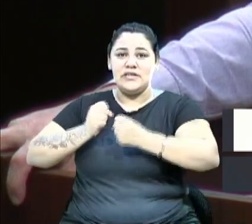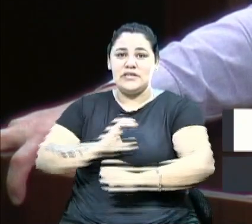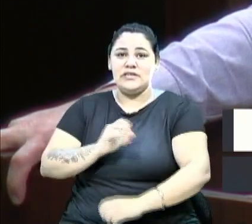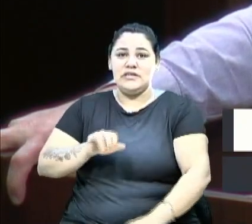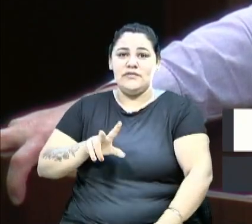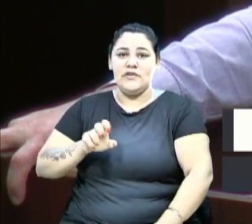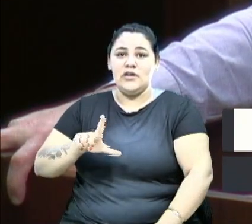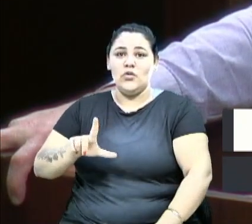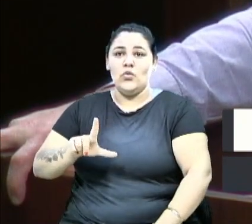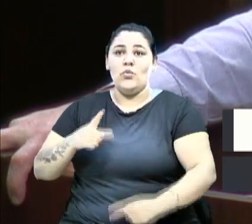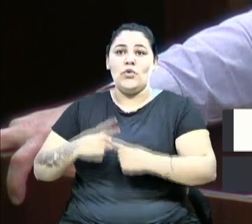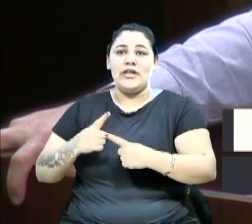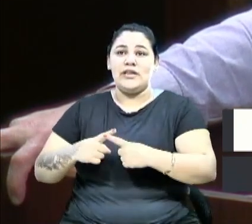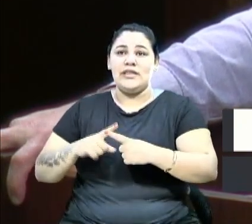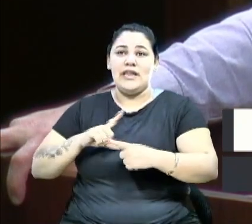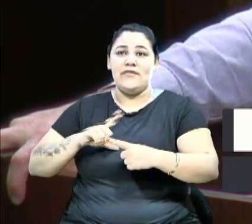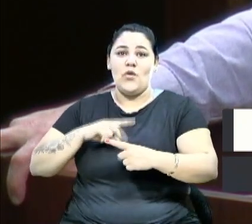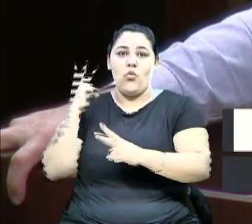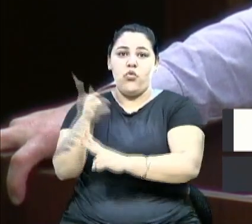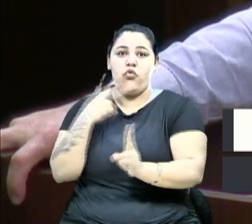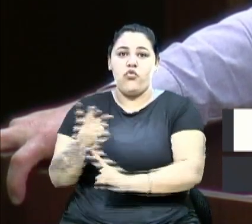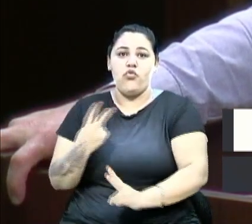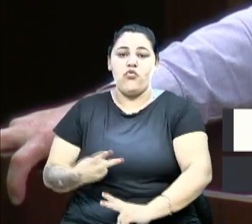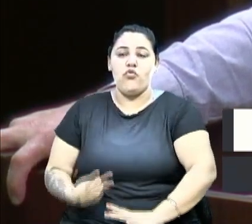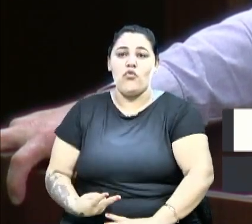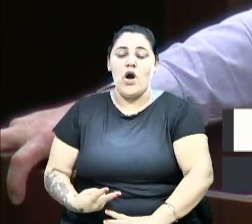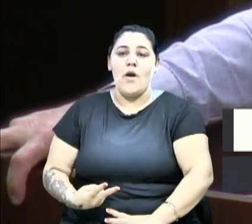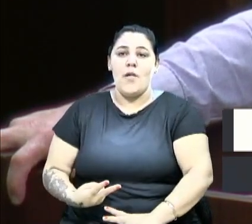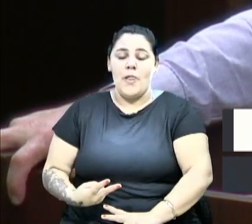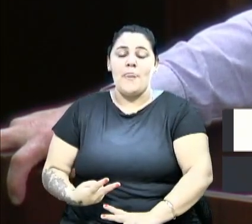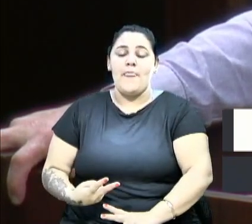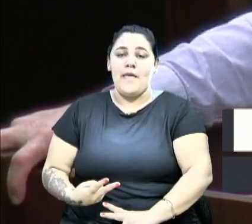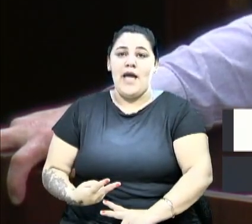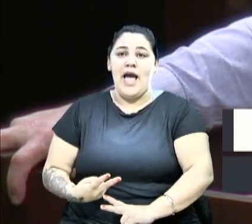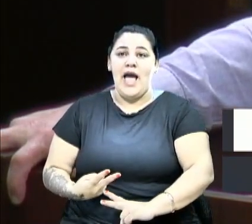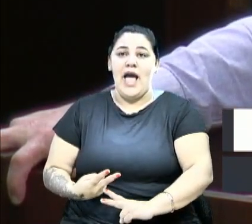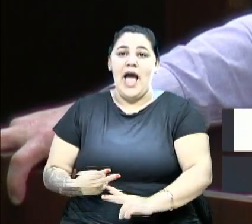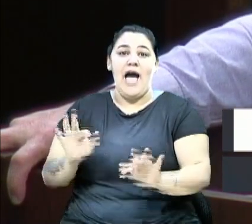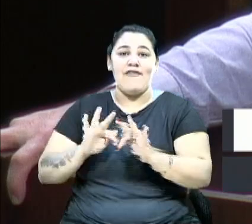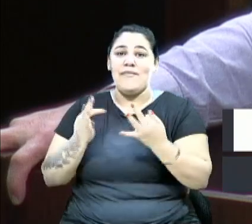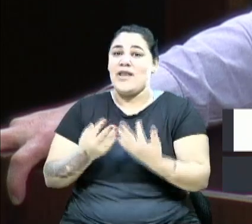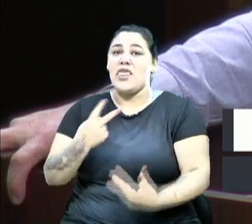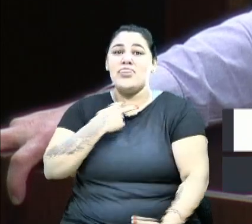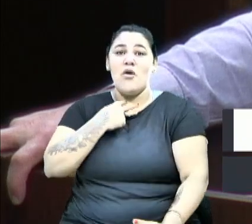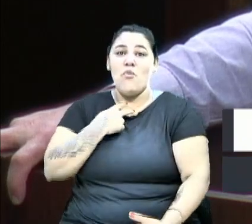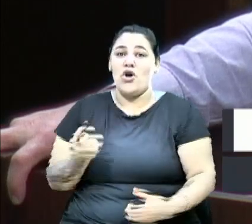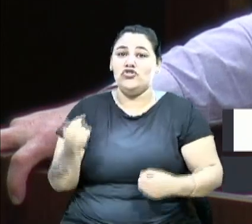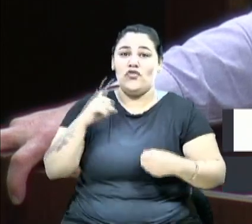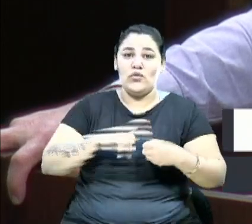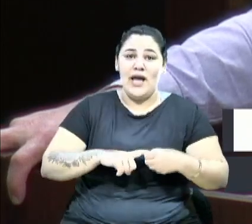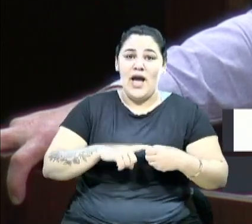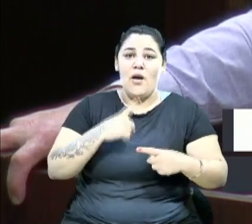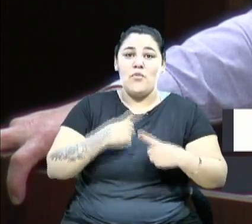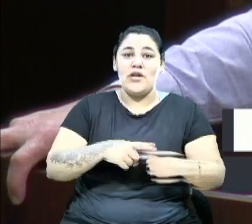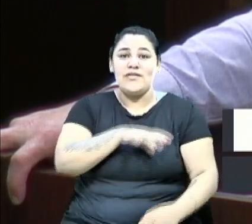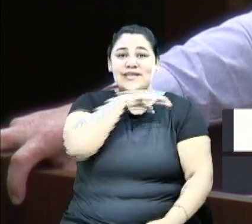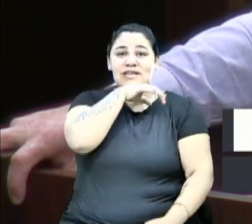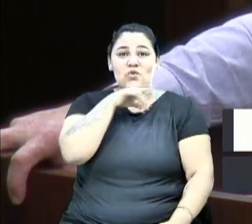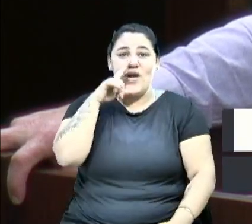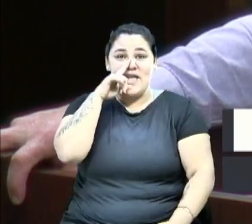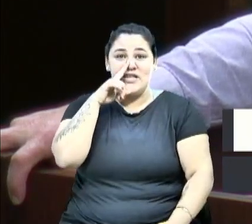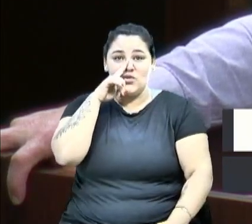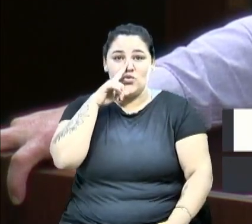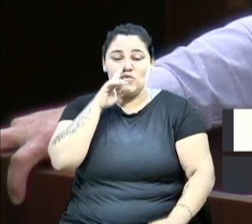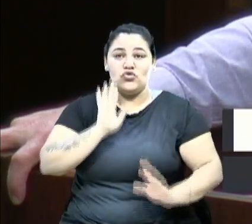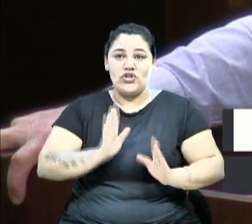Mariane. Aquela família não se enquadra no auxílio moradia, ela não pode voltar naquele terreno porque é uma área de risco já demarcada.